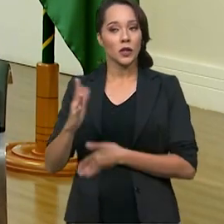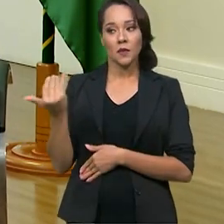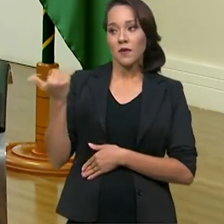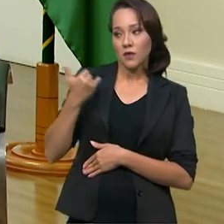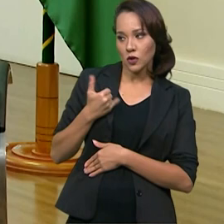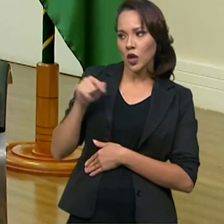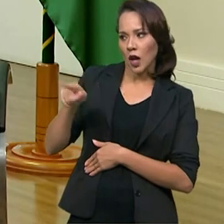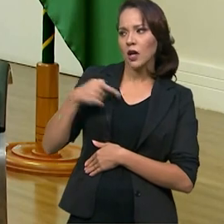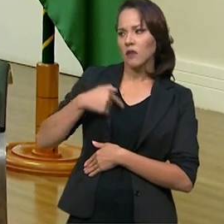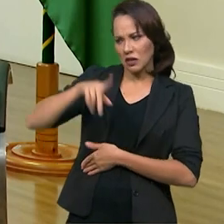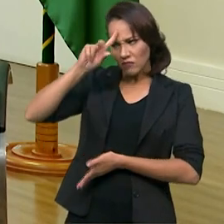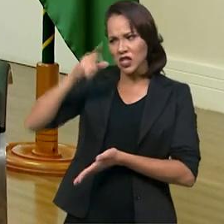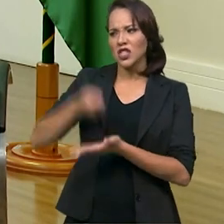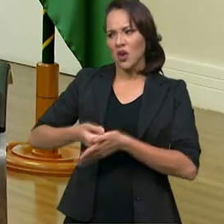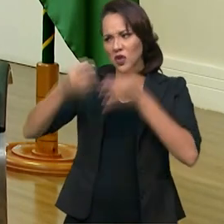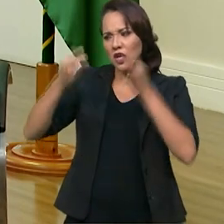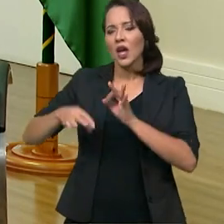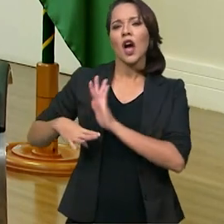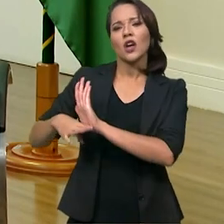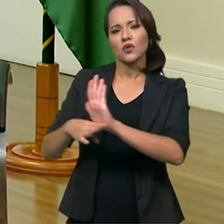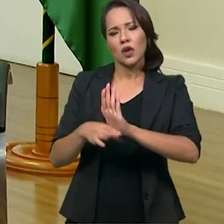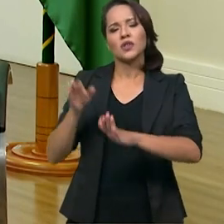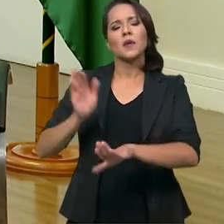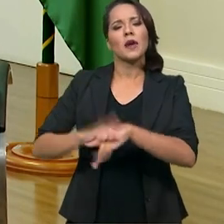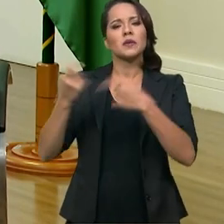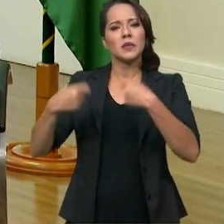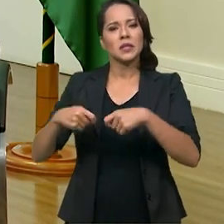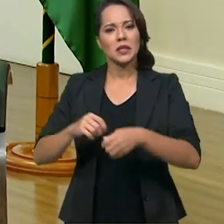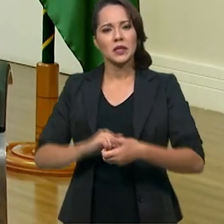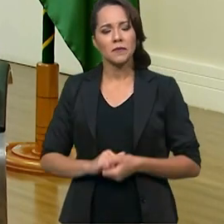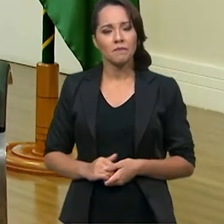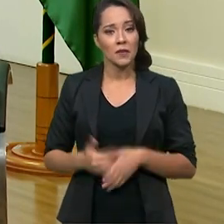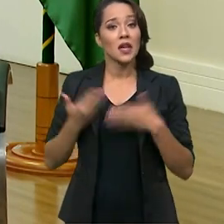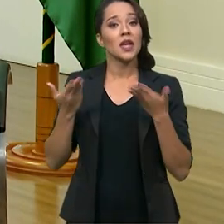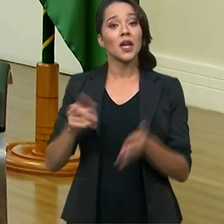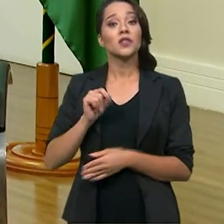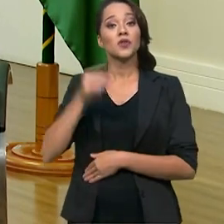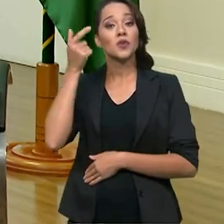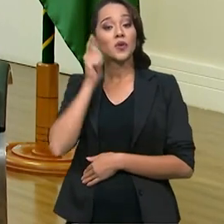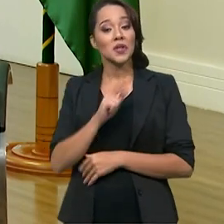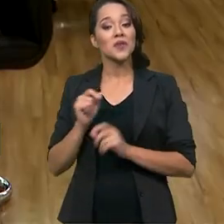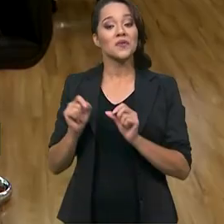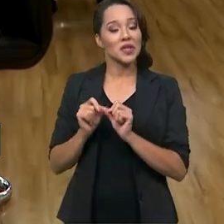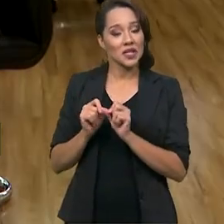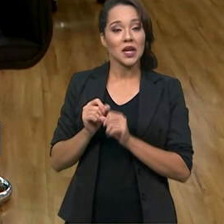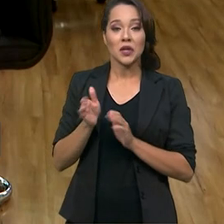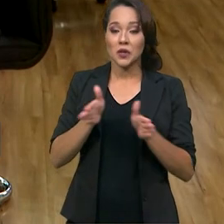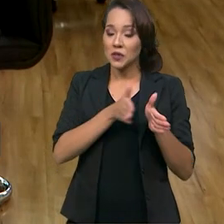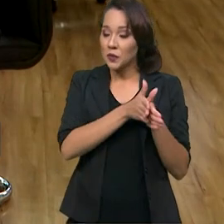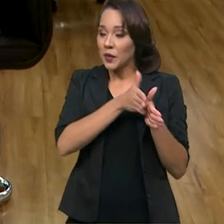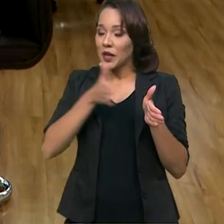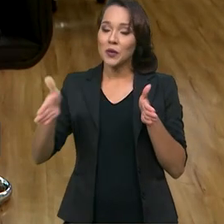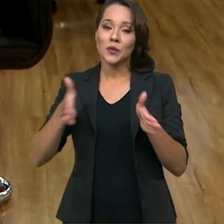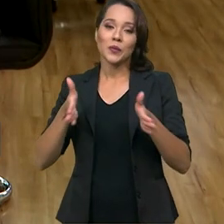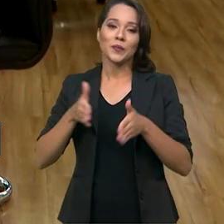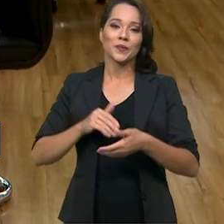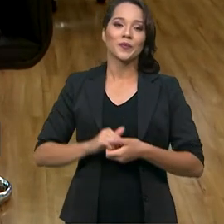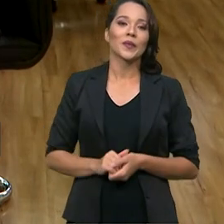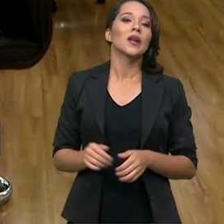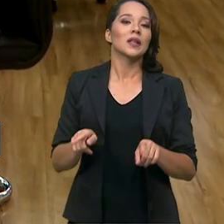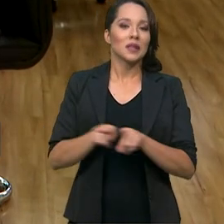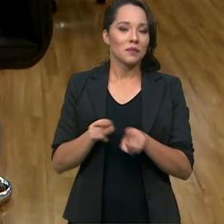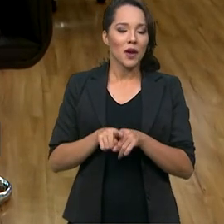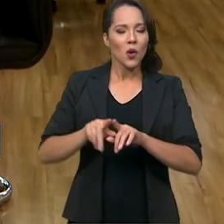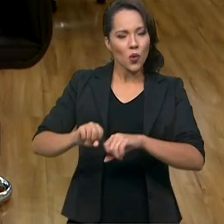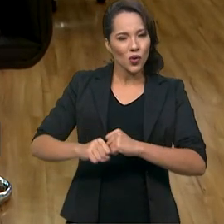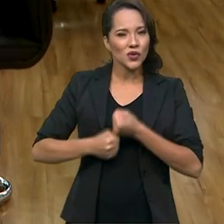estava determinado em ajudar os mais necessitados. E é isso que nós conseguimos fazer durante todo esse período. Inclusive,